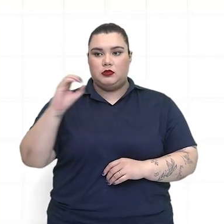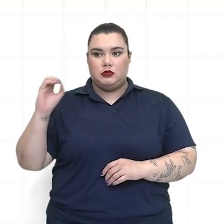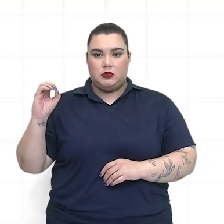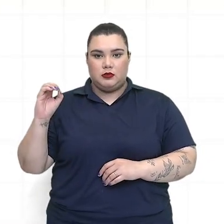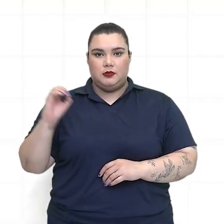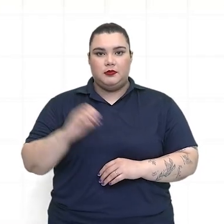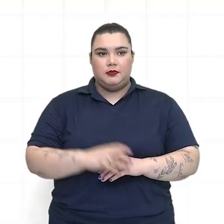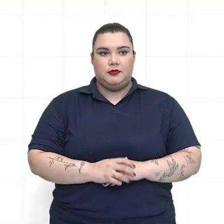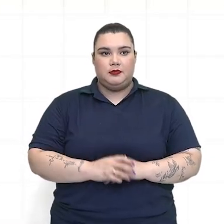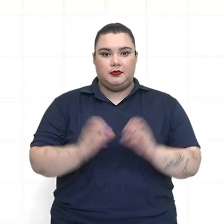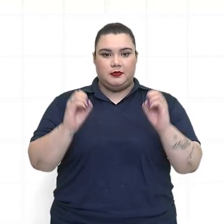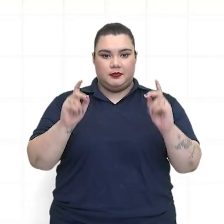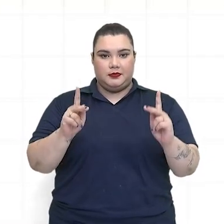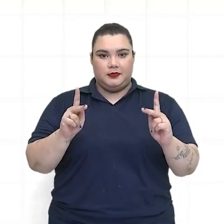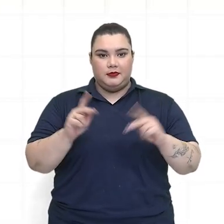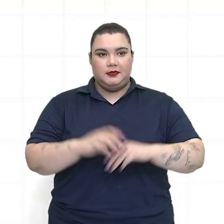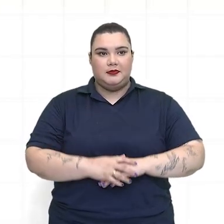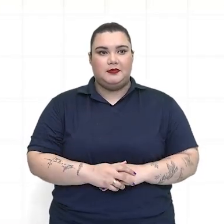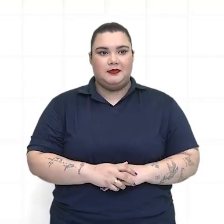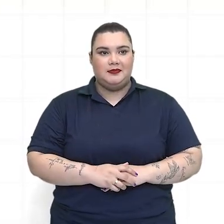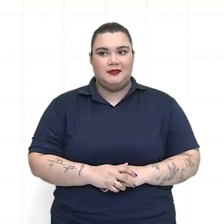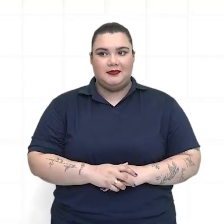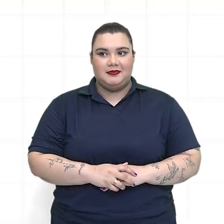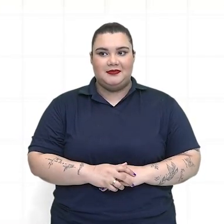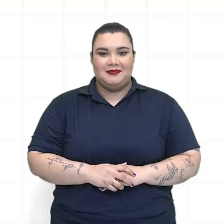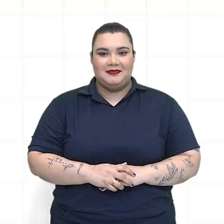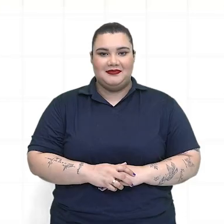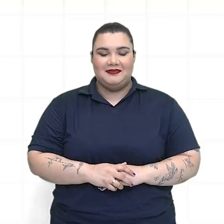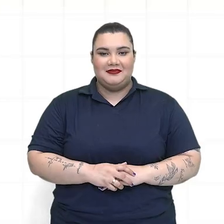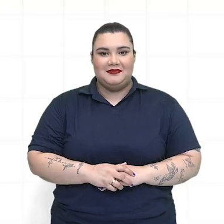1.800. Beleza? Muito bem.